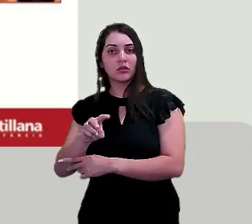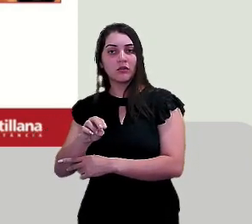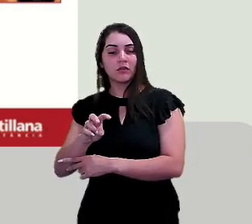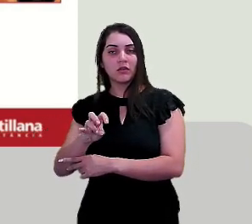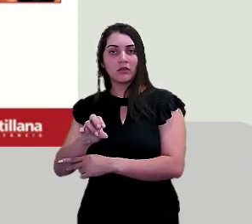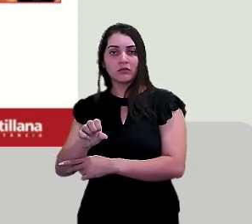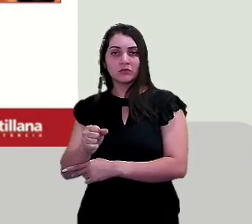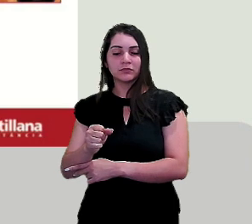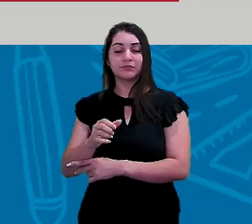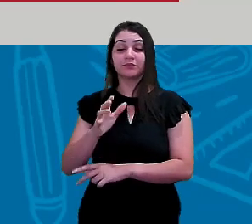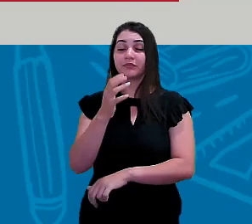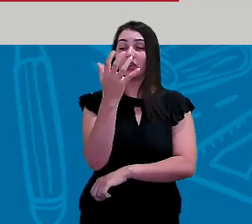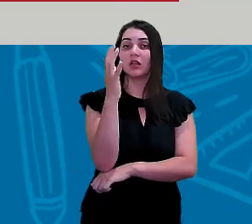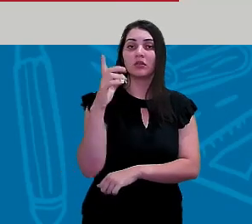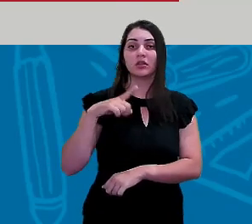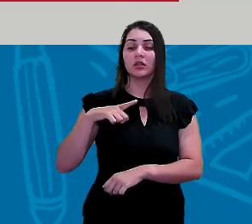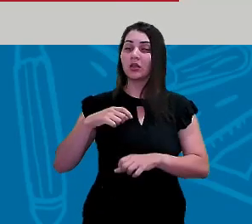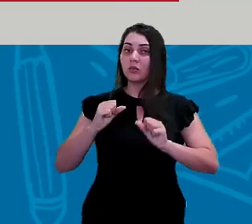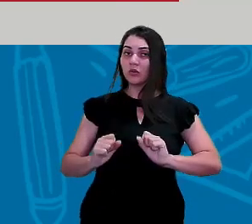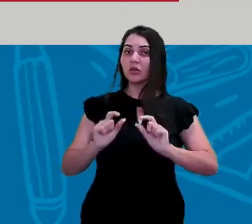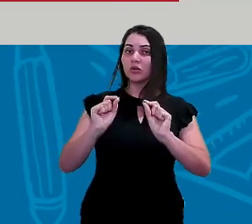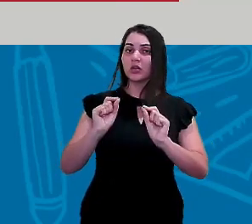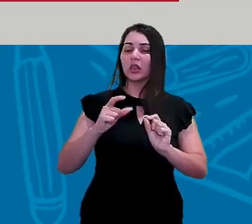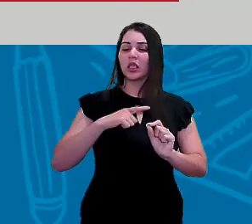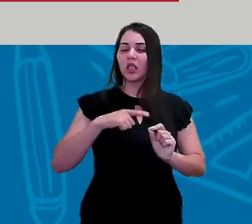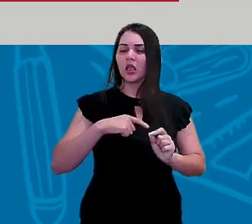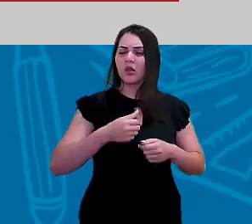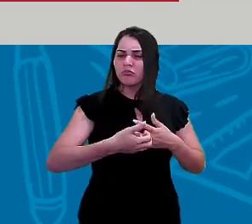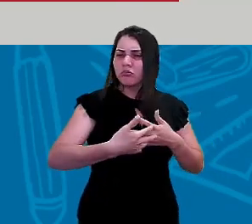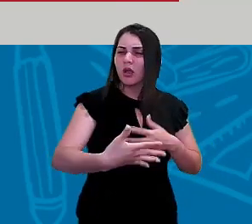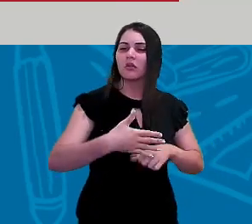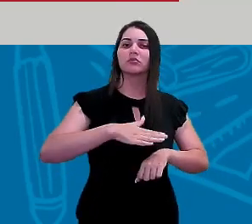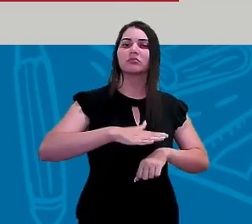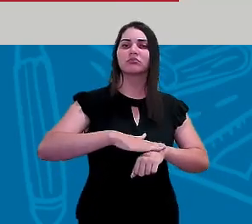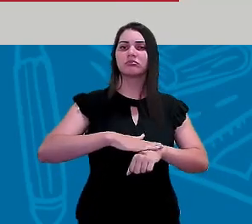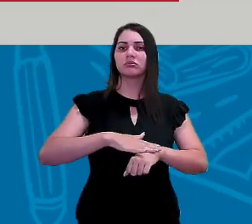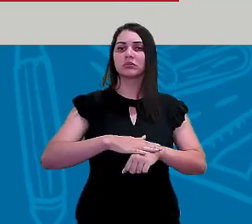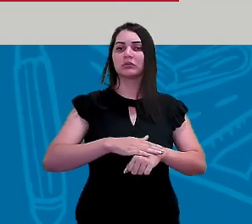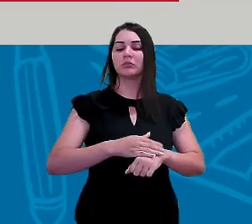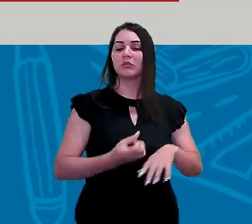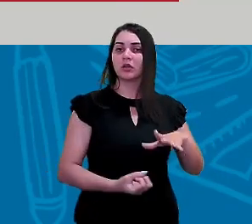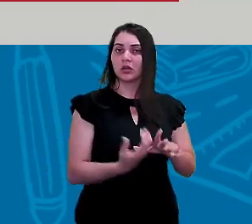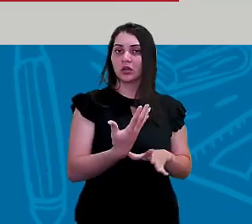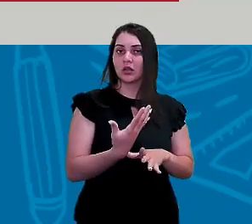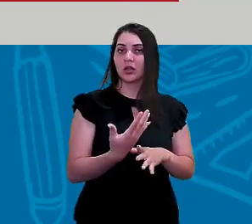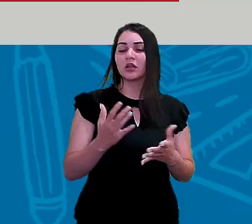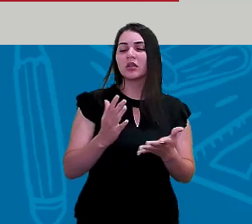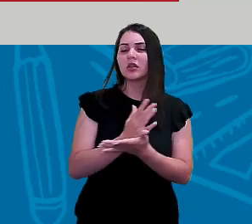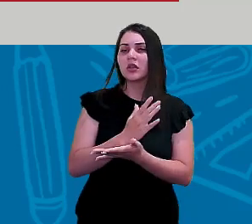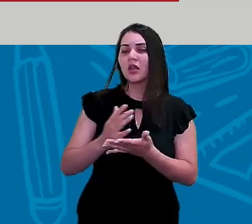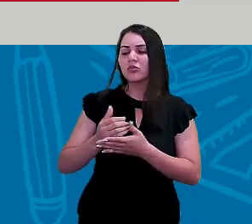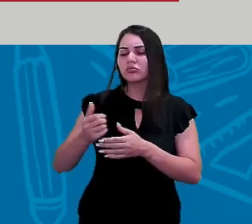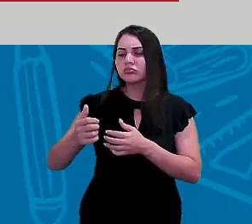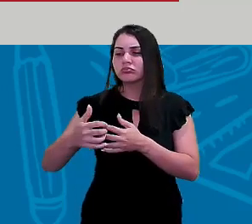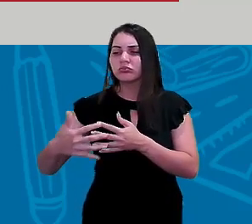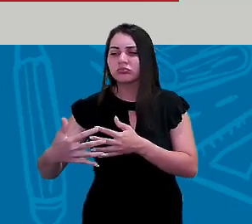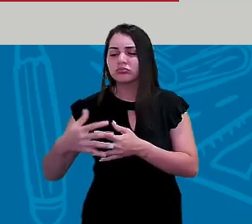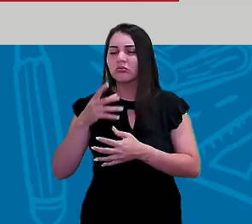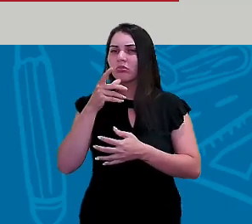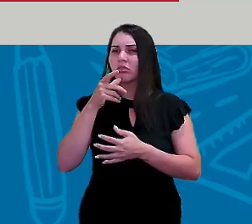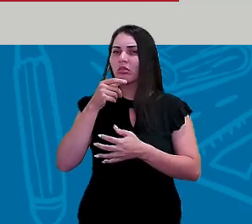de formar recursos que duram mais tempo para poder ser produzido e aqueles recursos que demoram um